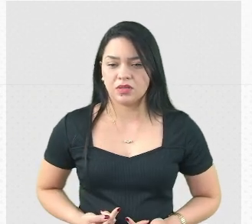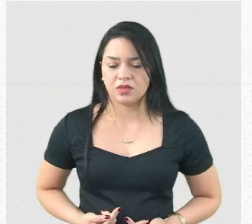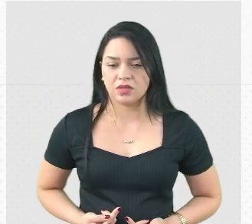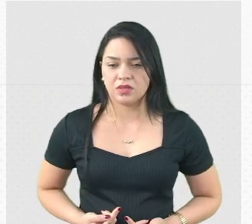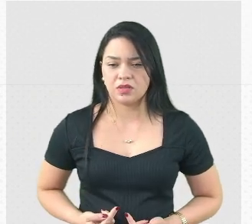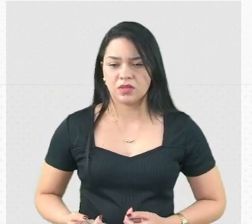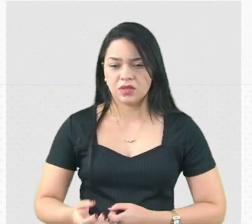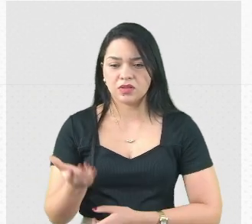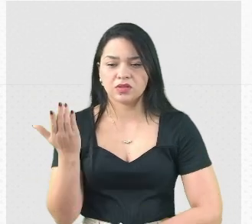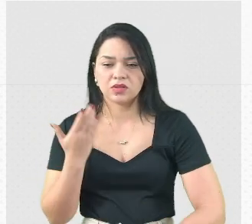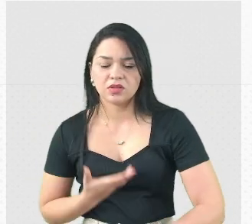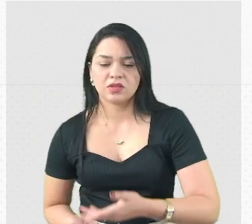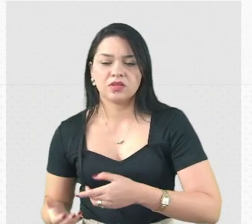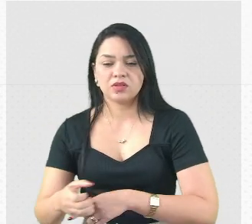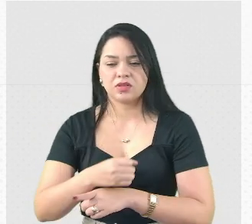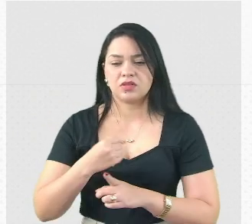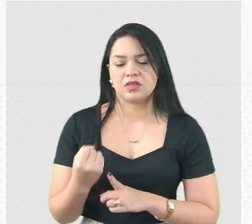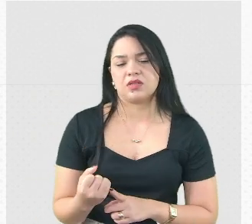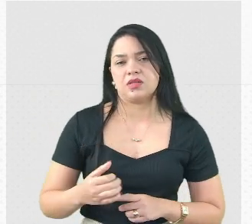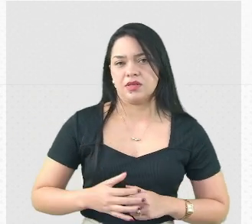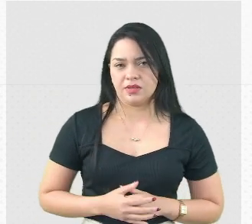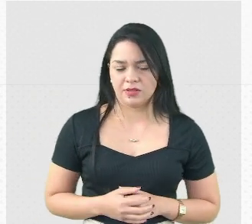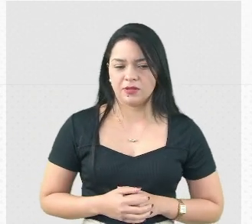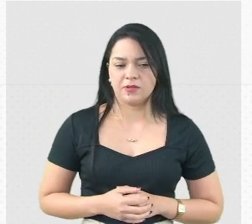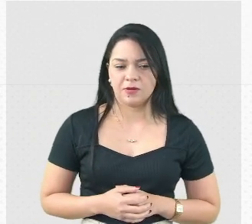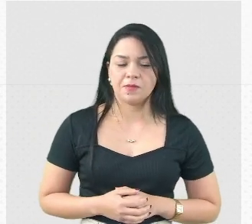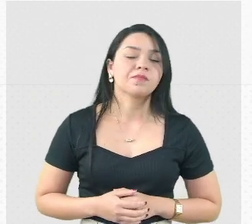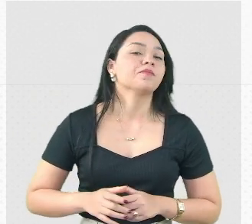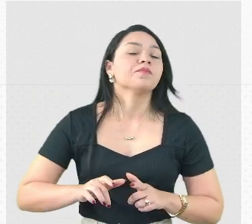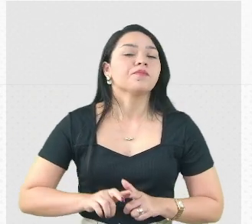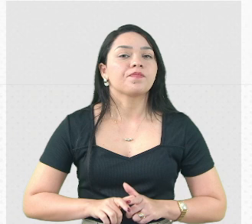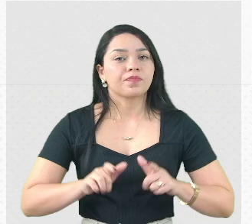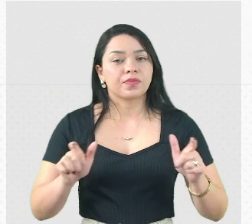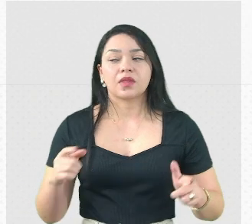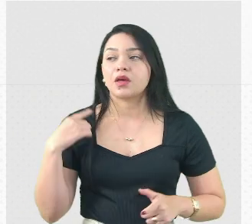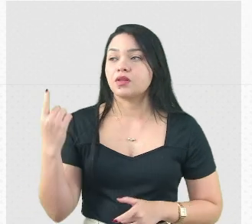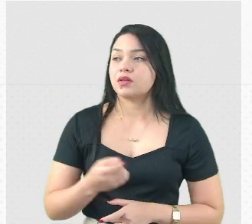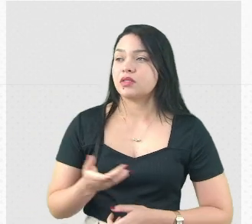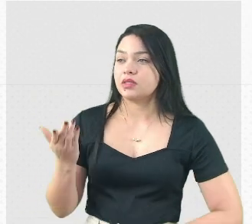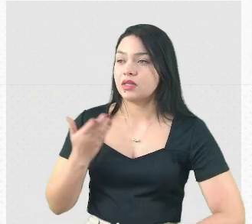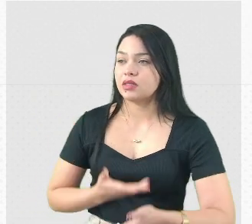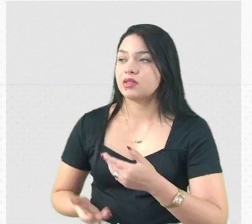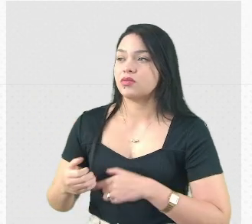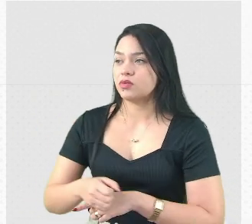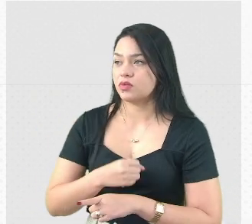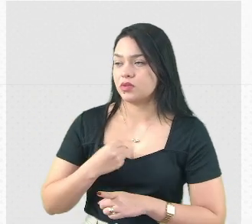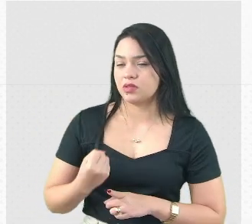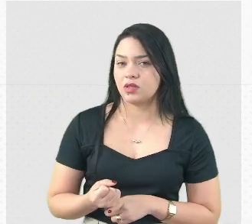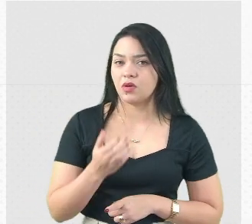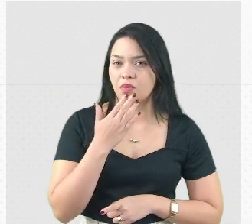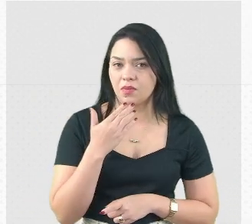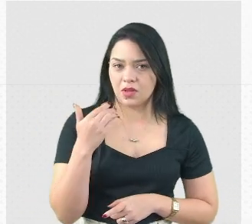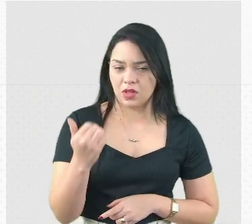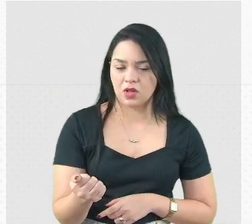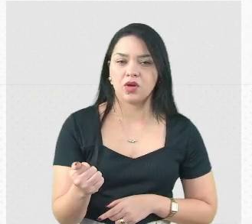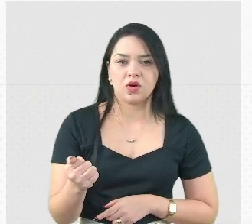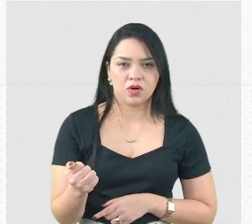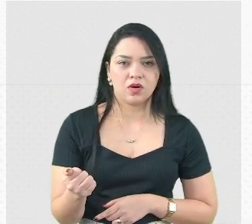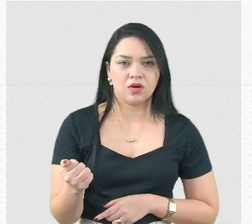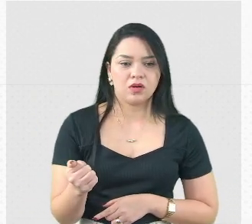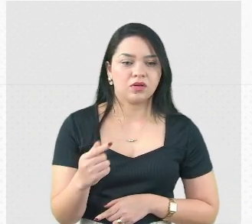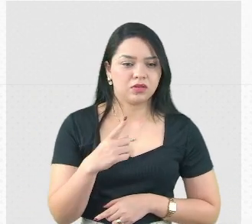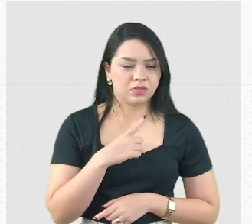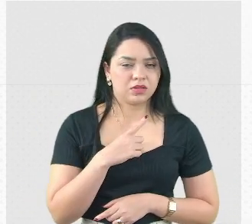indivíduos sociais. Quanto maior a nossa interação social, quanto melhor nós interagirmos